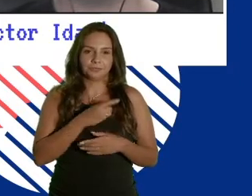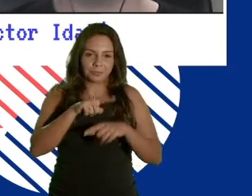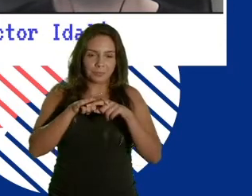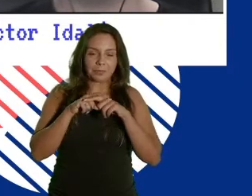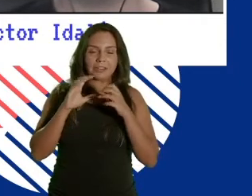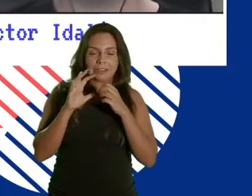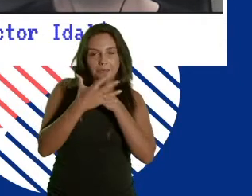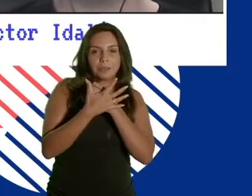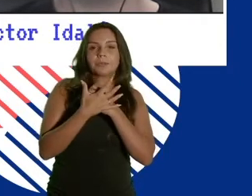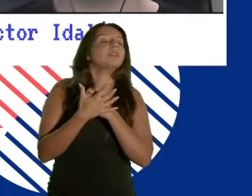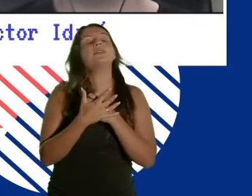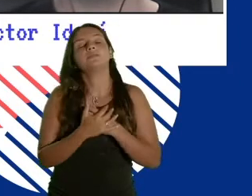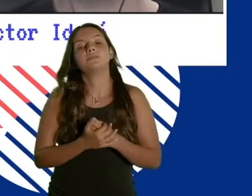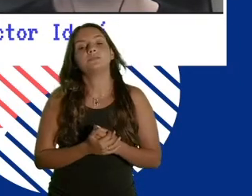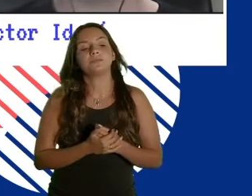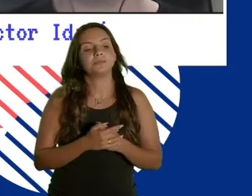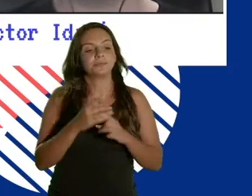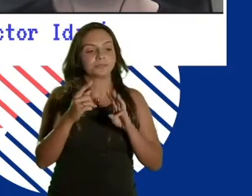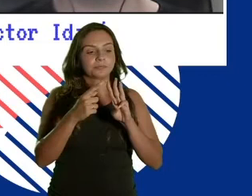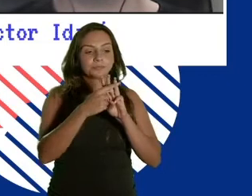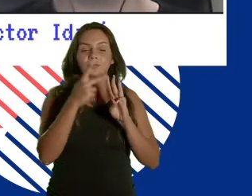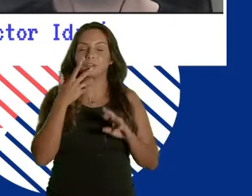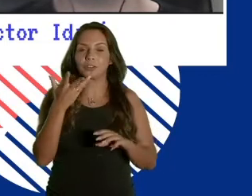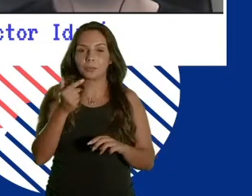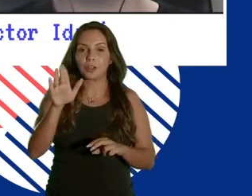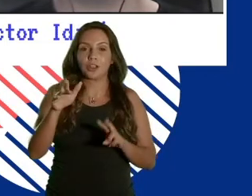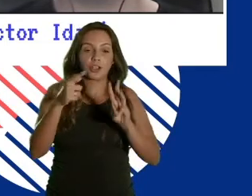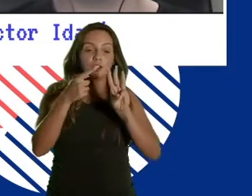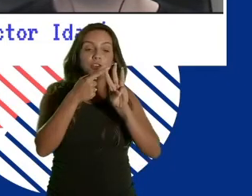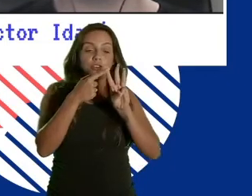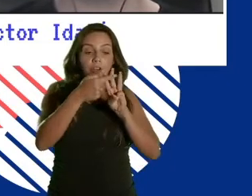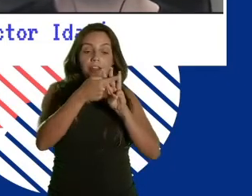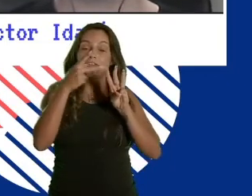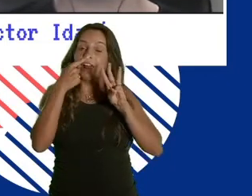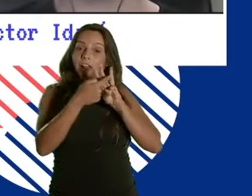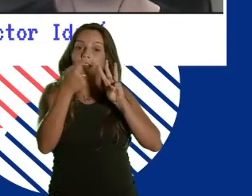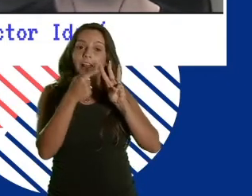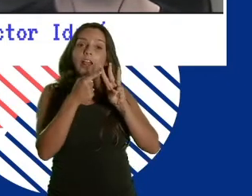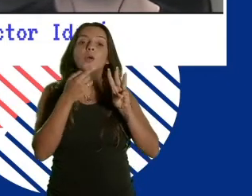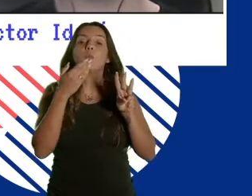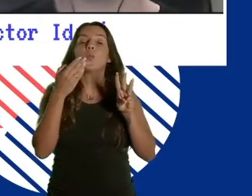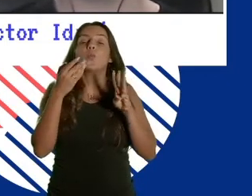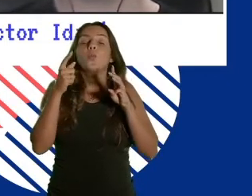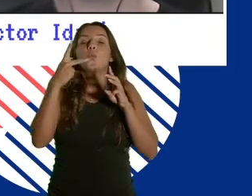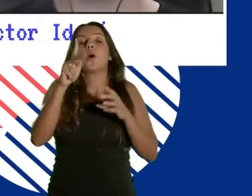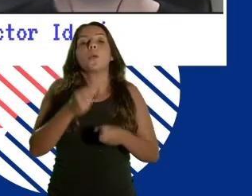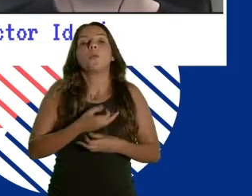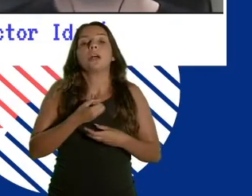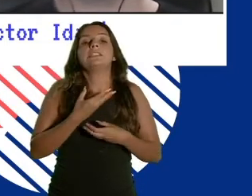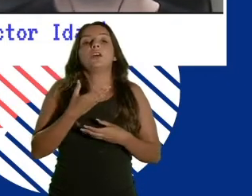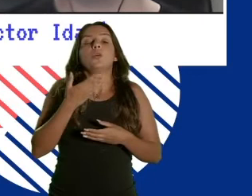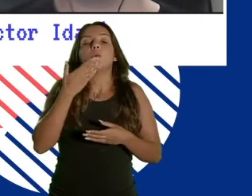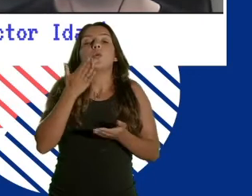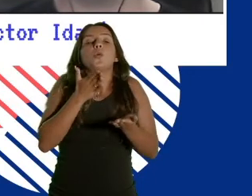pandemia. Maravilha. João Vitor, e você? Quando que a poesia entrou na sua vida?